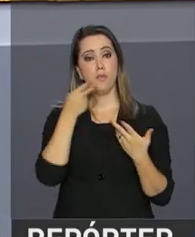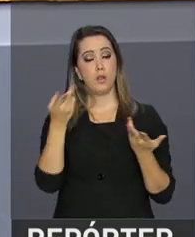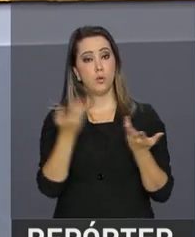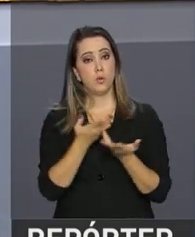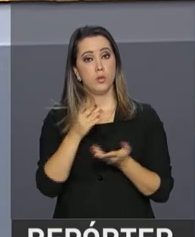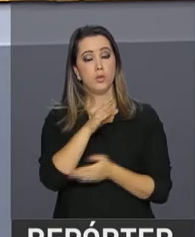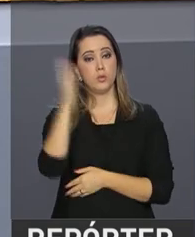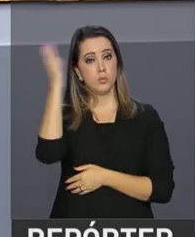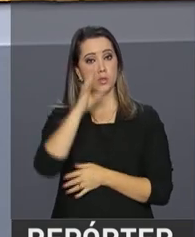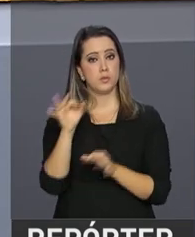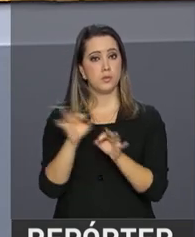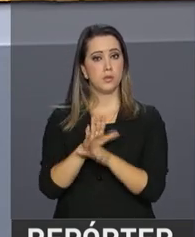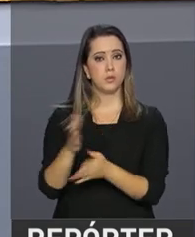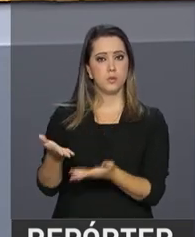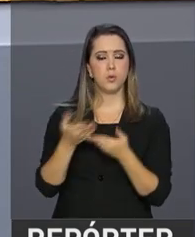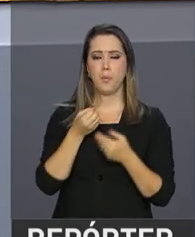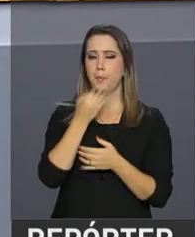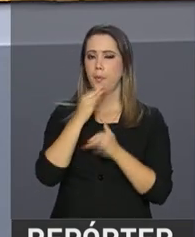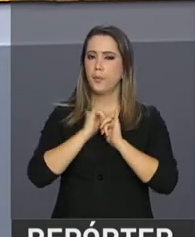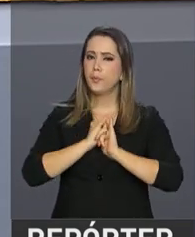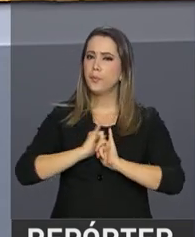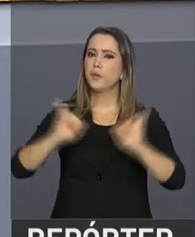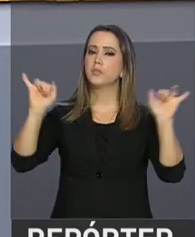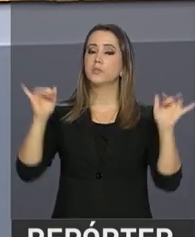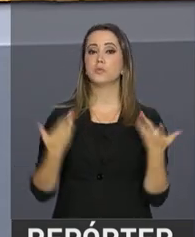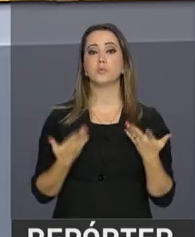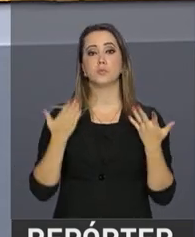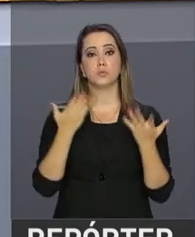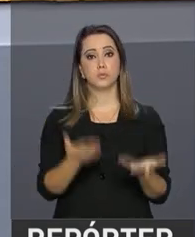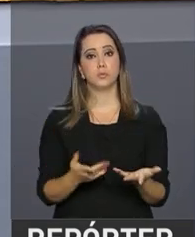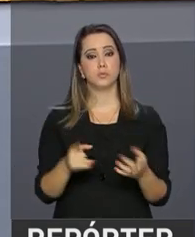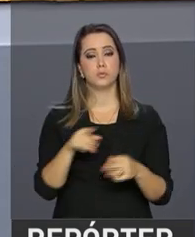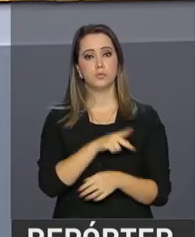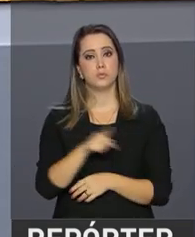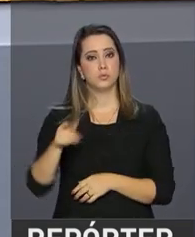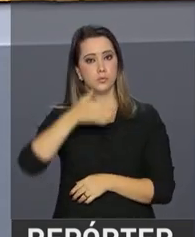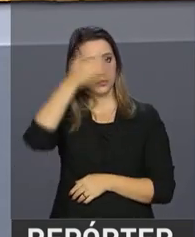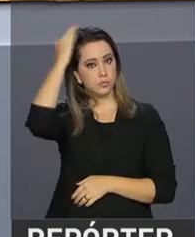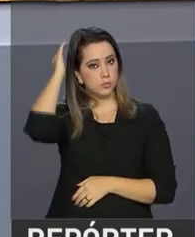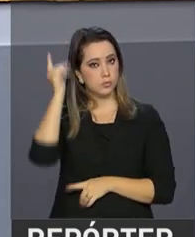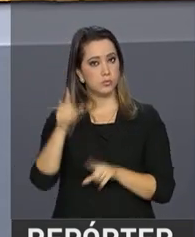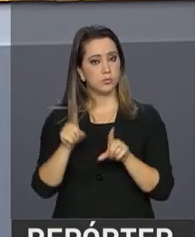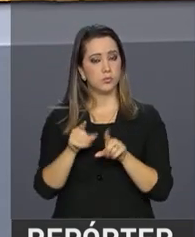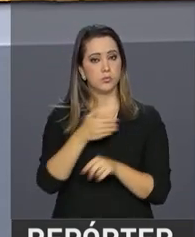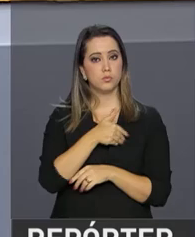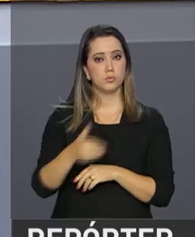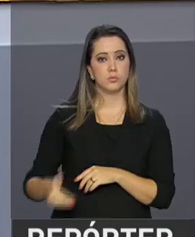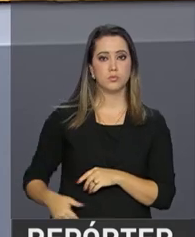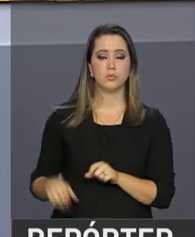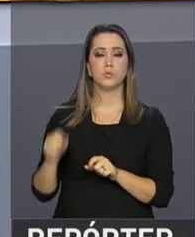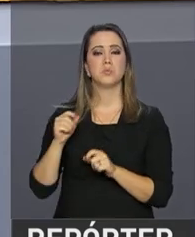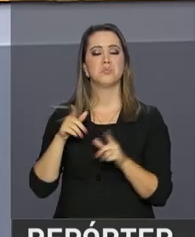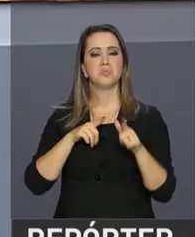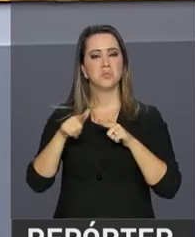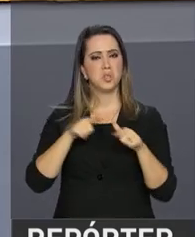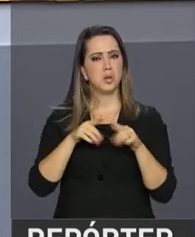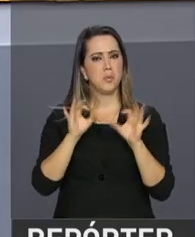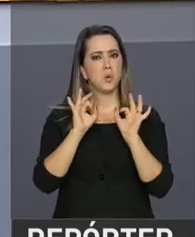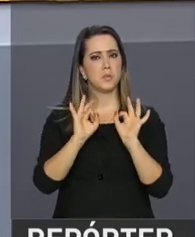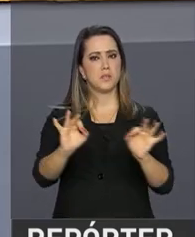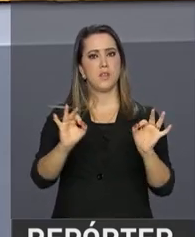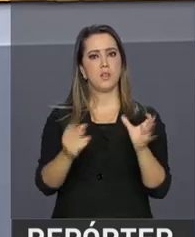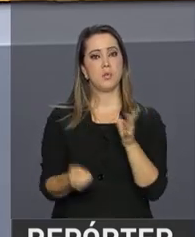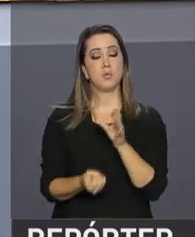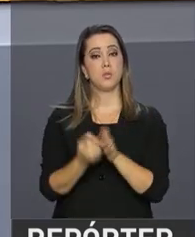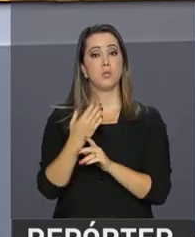que o Brasil acaba de receber uma ótima notícia. Ainda segundo o presidente Michel Temer, o governo fez o dever de casa e criou